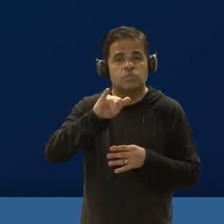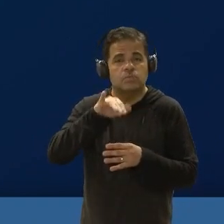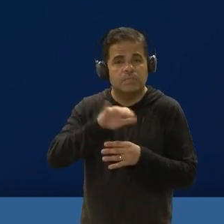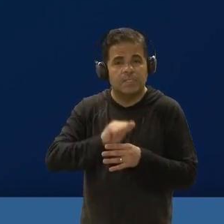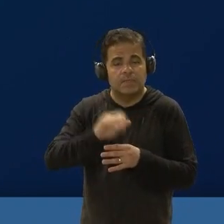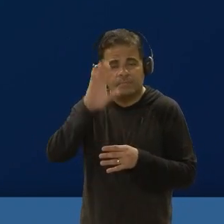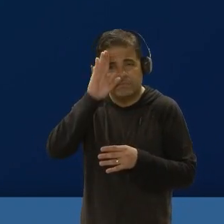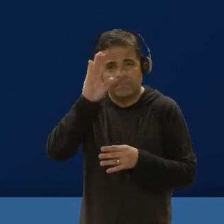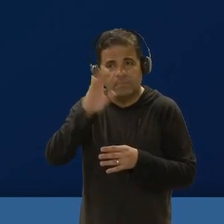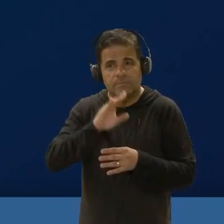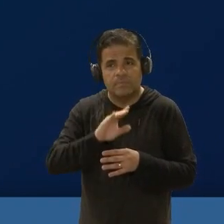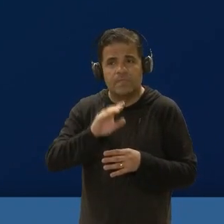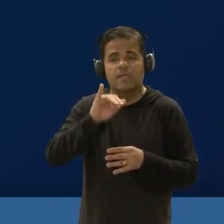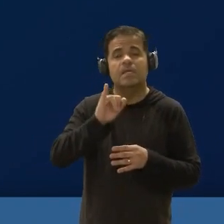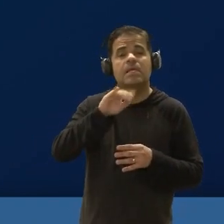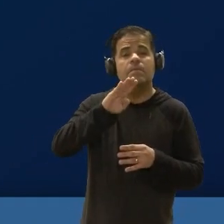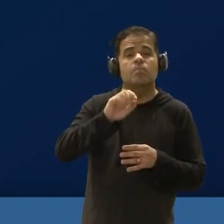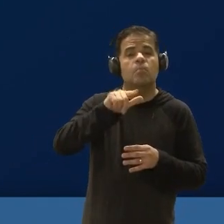Principalmente através da inulina.